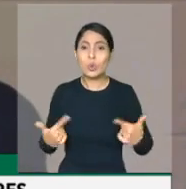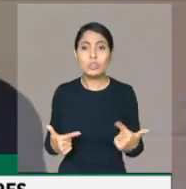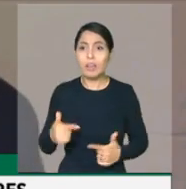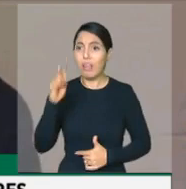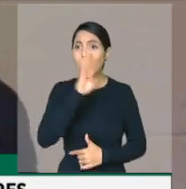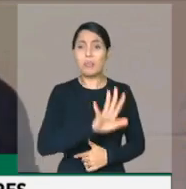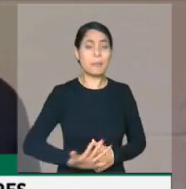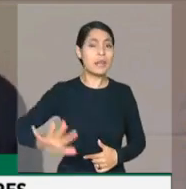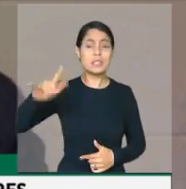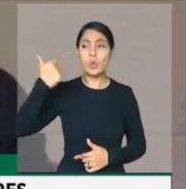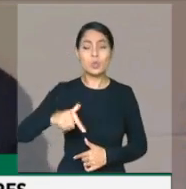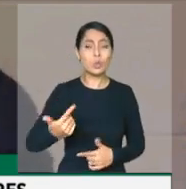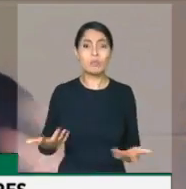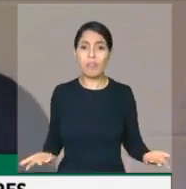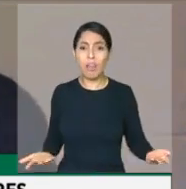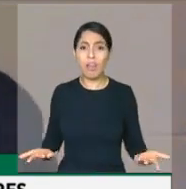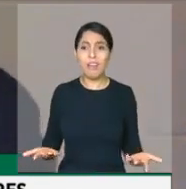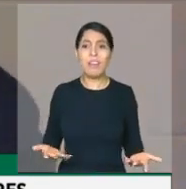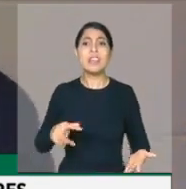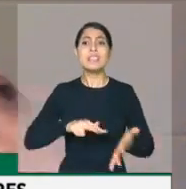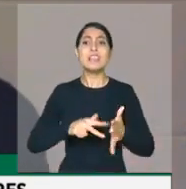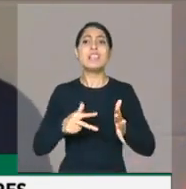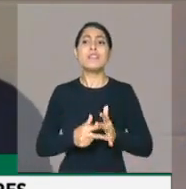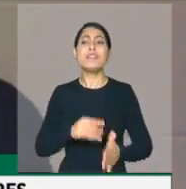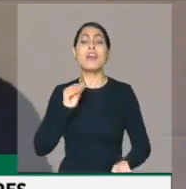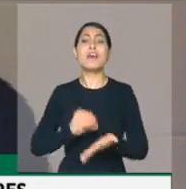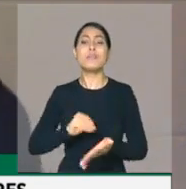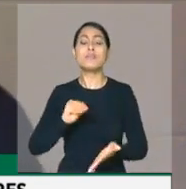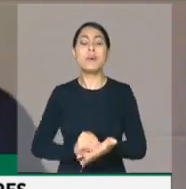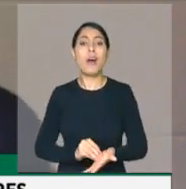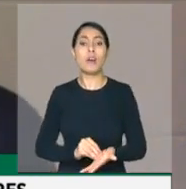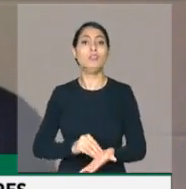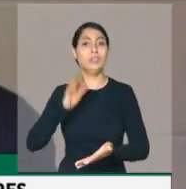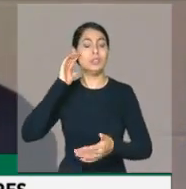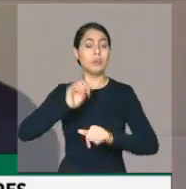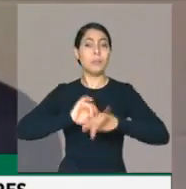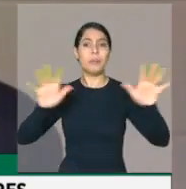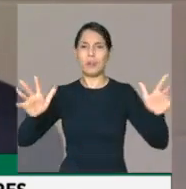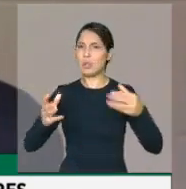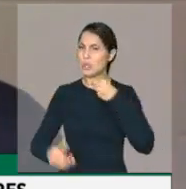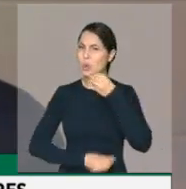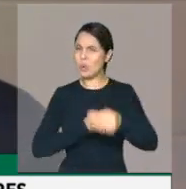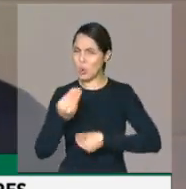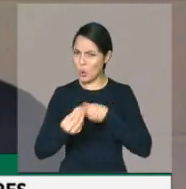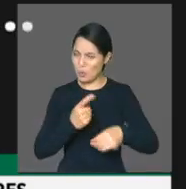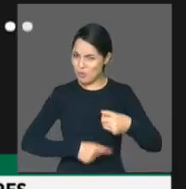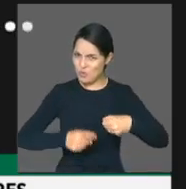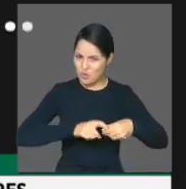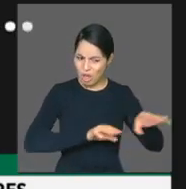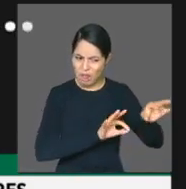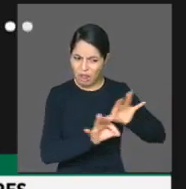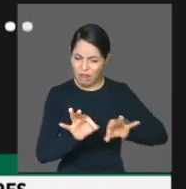nacional. É uma loucura, uma insanidade se falar em retorno planejado. Por fim, presidente,